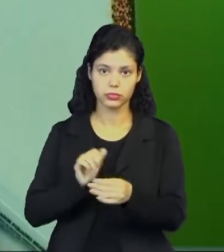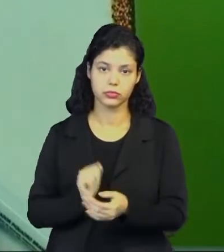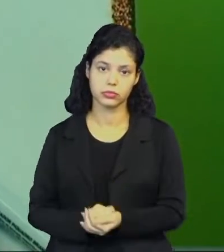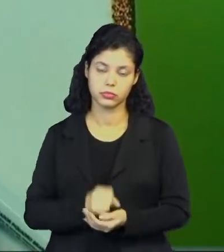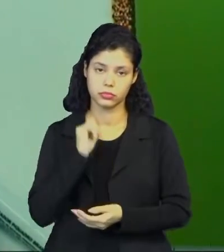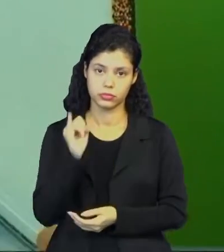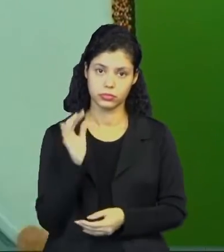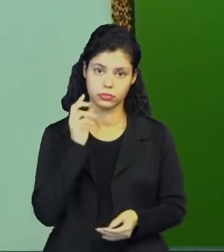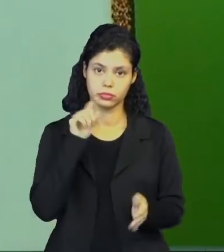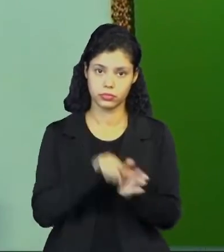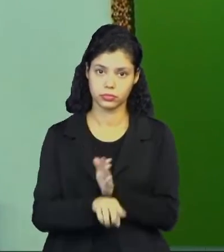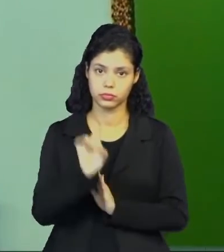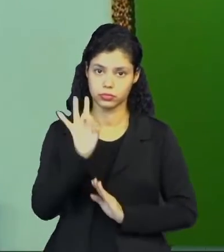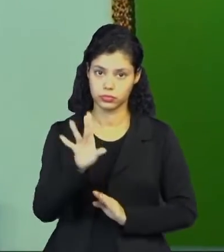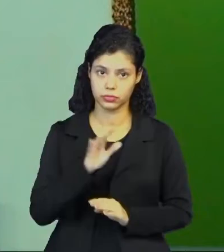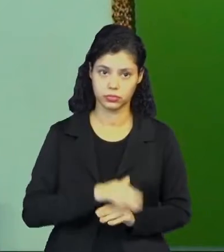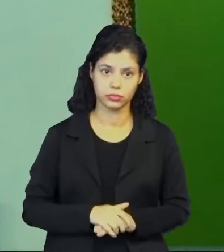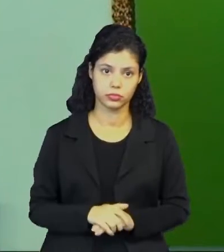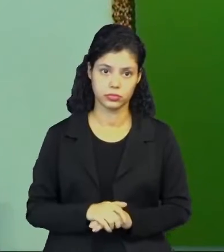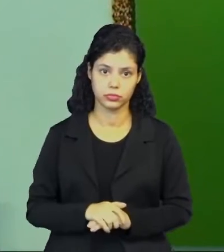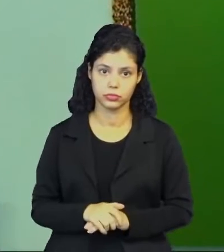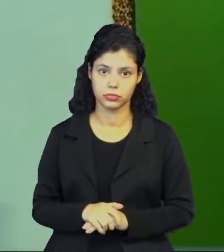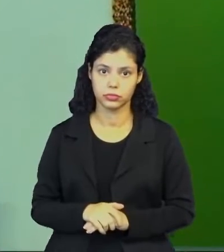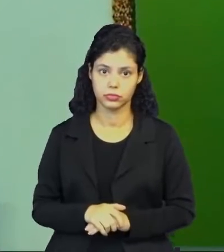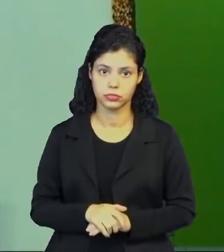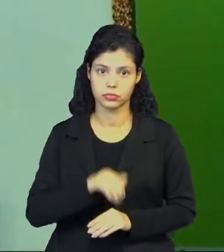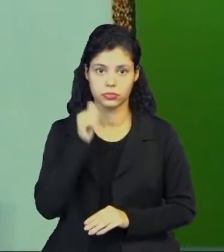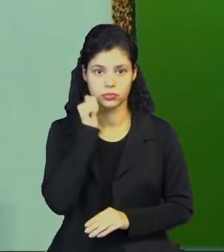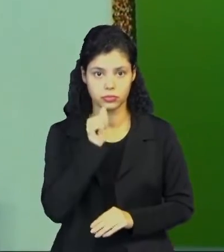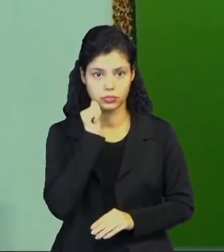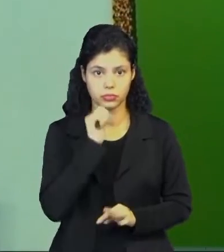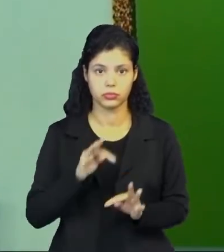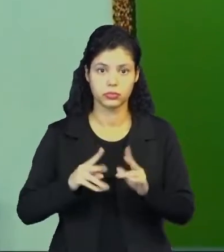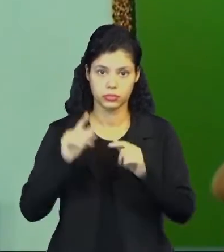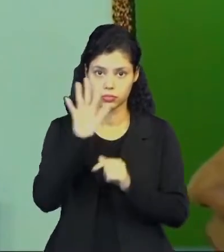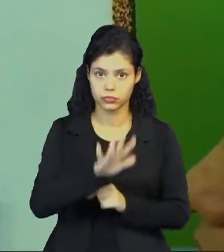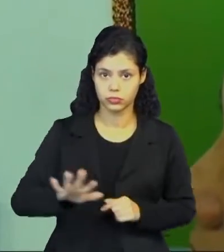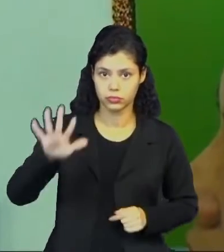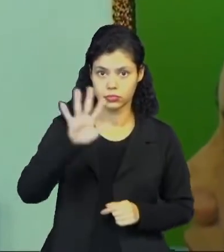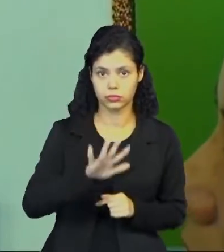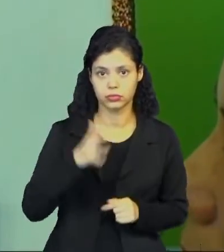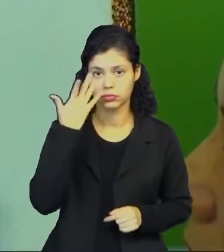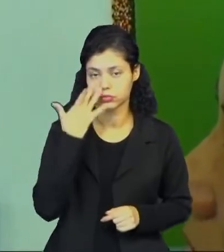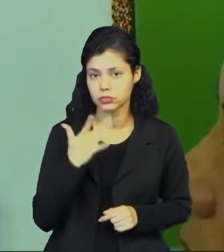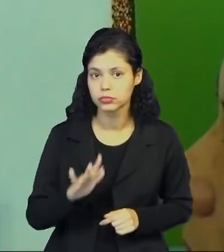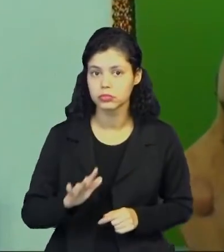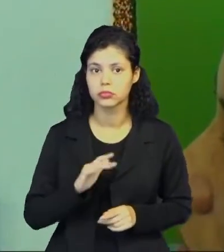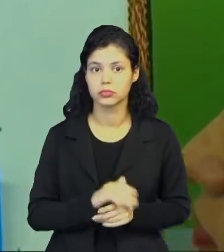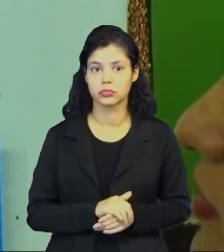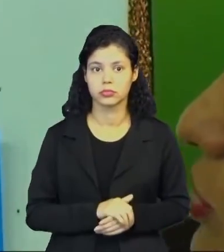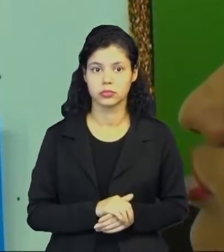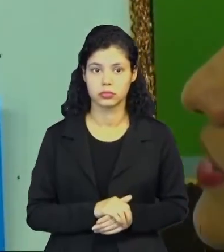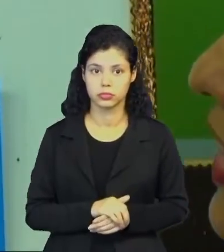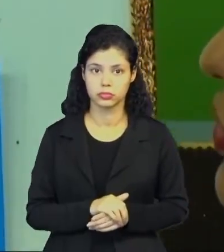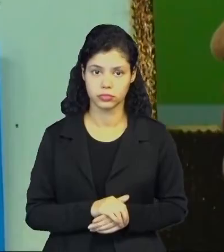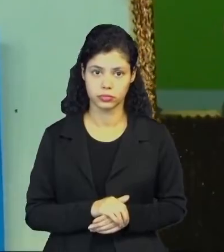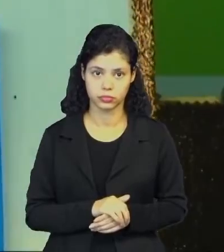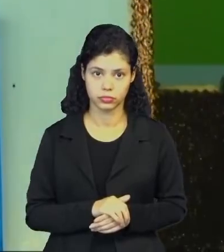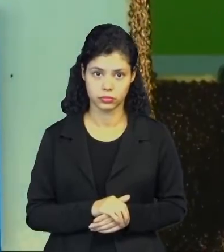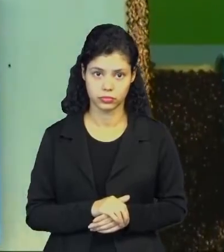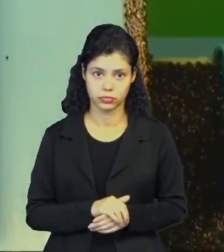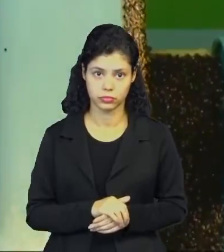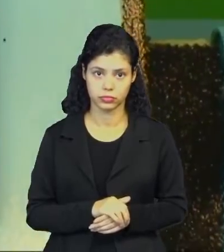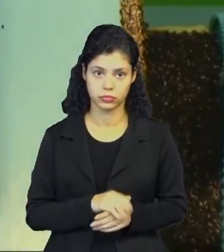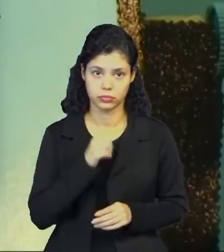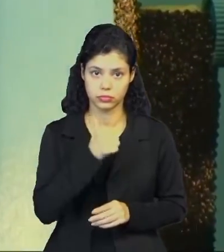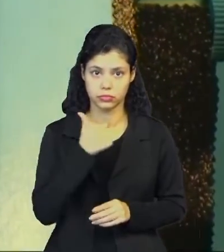Aí se ele perguntasse apenas, e o valor de meninos, que aqui é o valor total, quantas crianças participaram? O valor total,